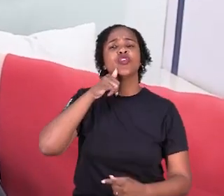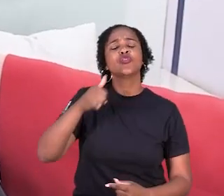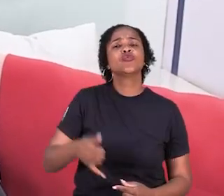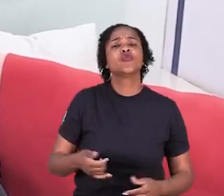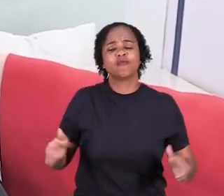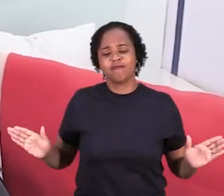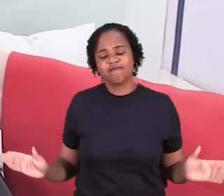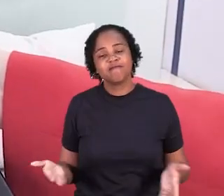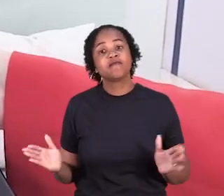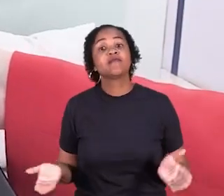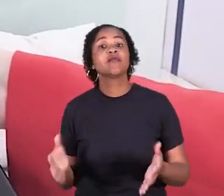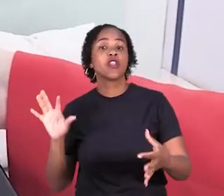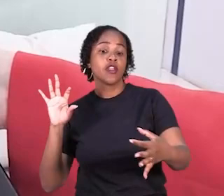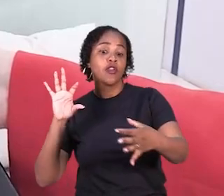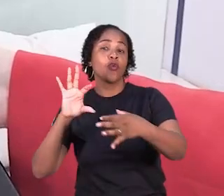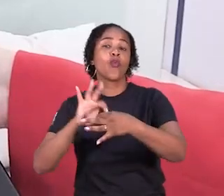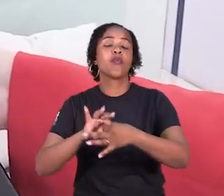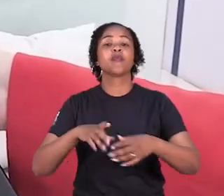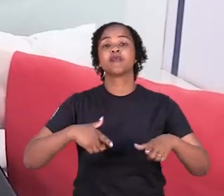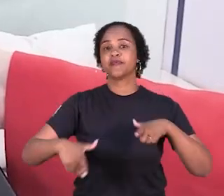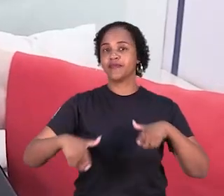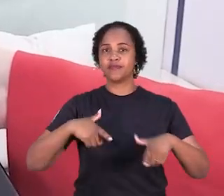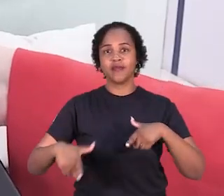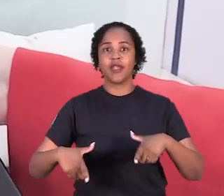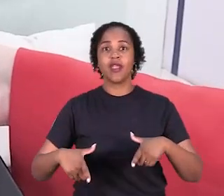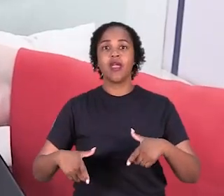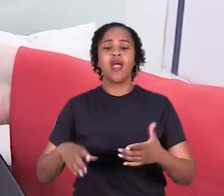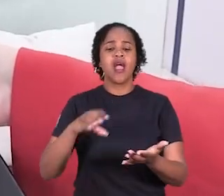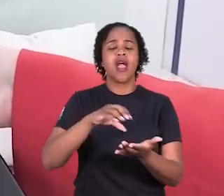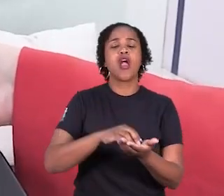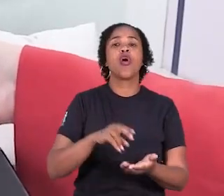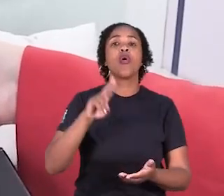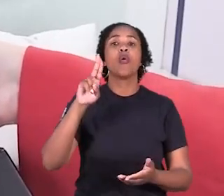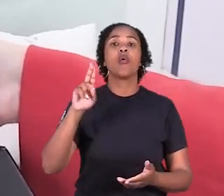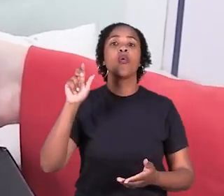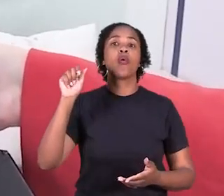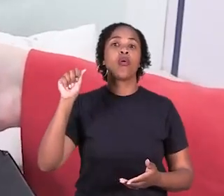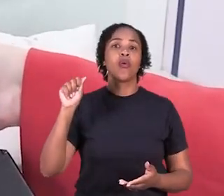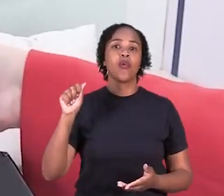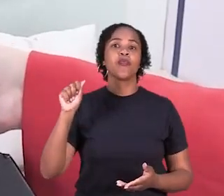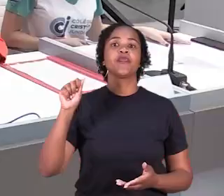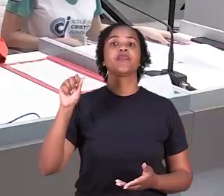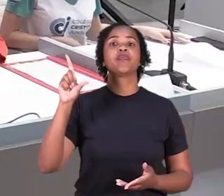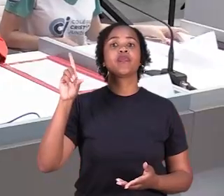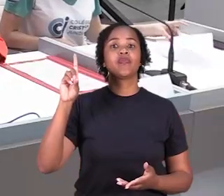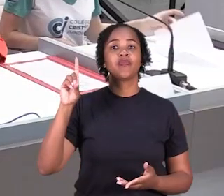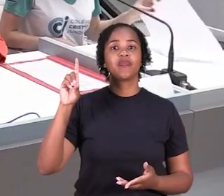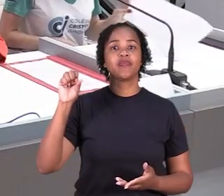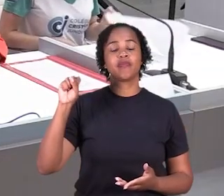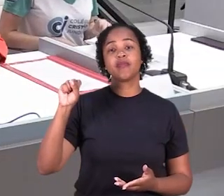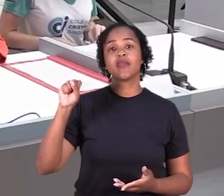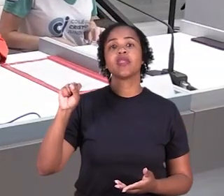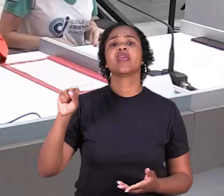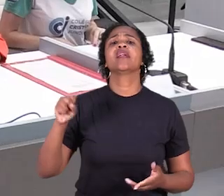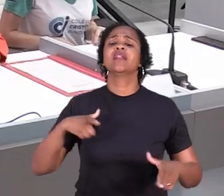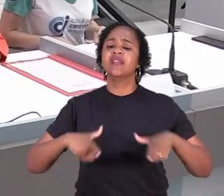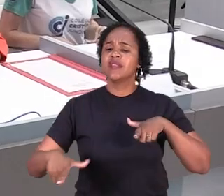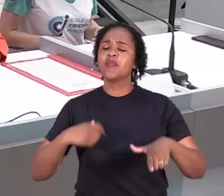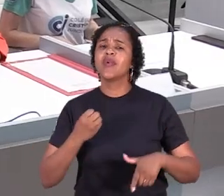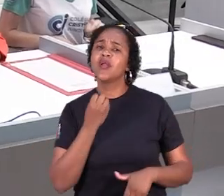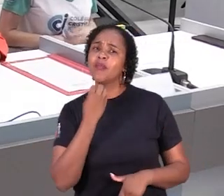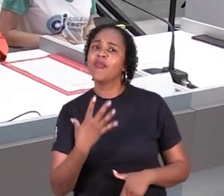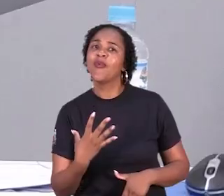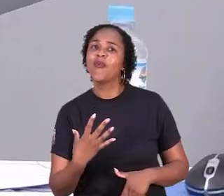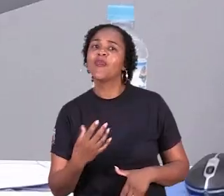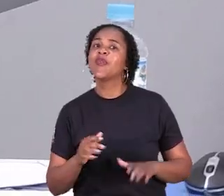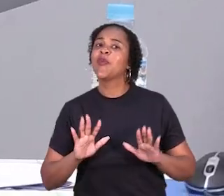de Jundiaí, é promover uma conexão entre os serviços. A UGATS presta um belo serviço aqui na cidade, entretanto, existe,